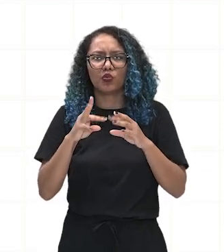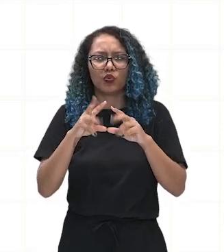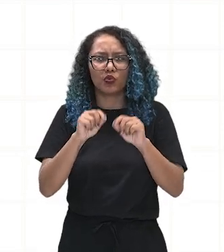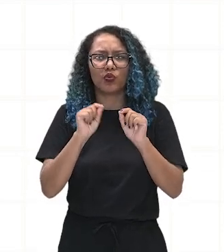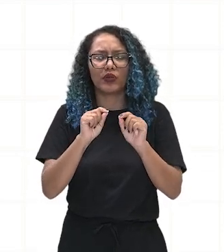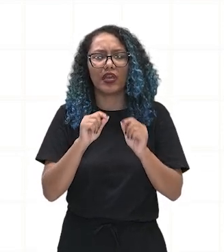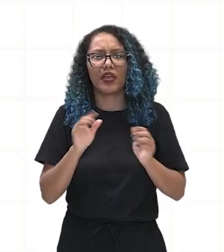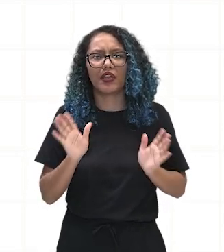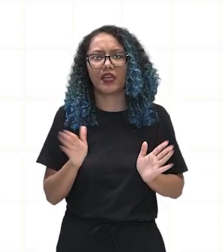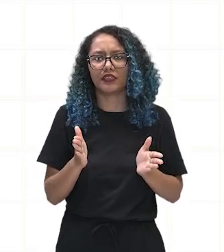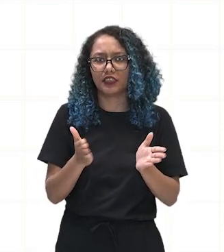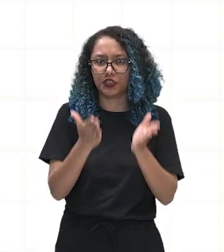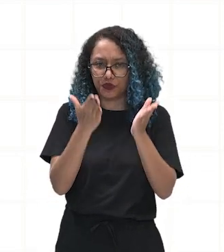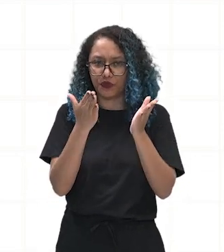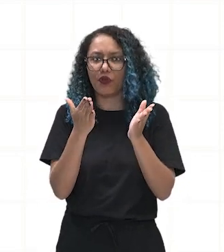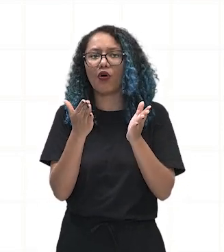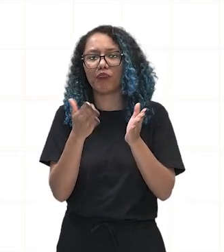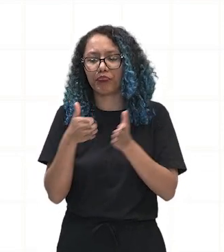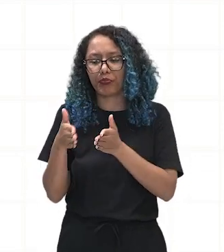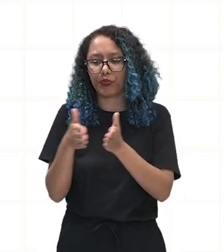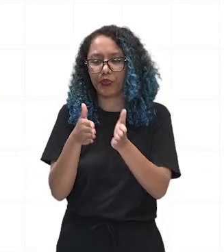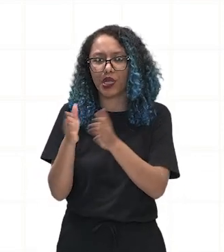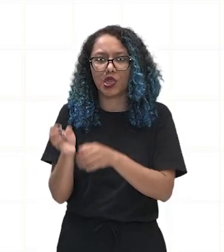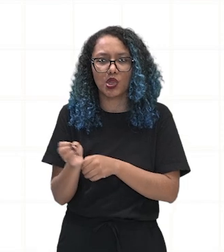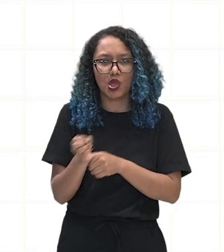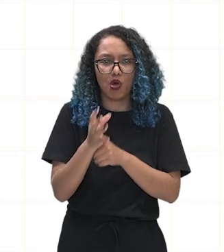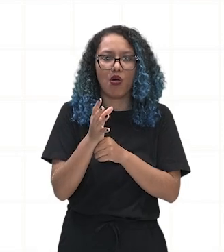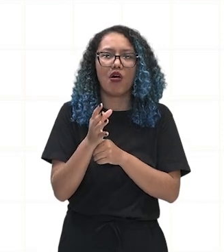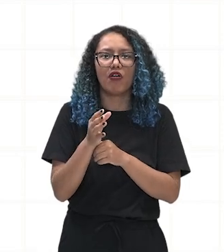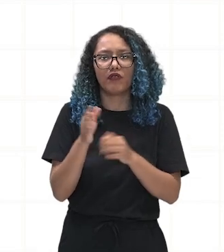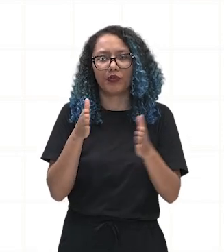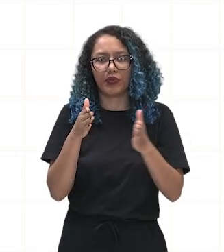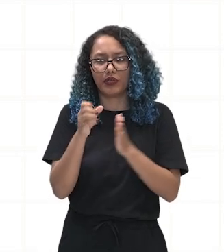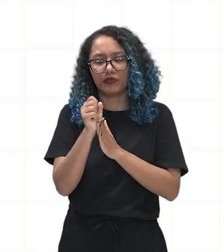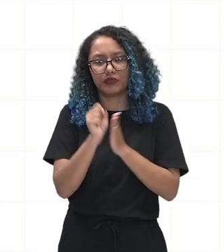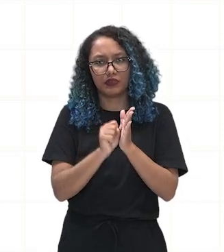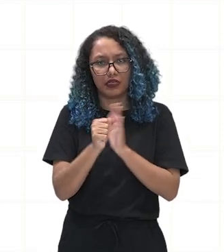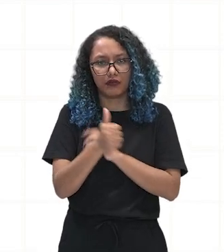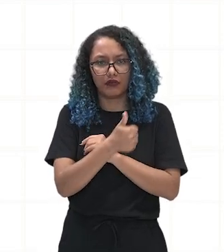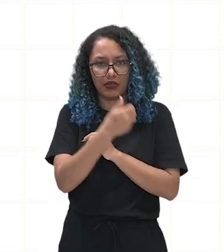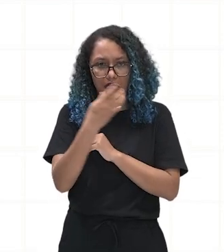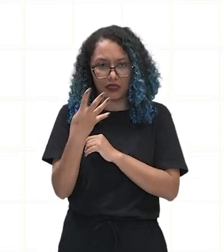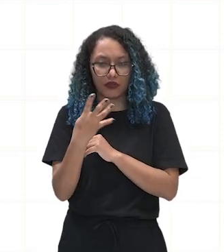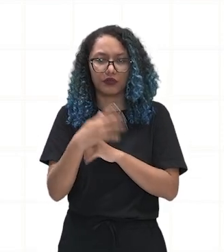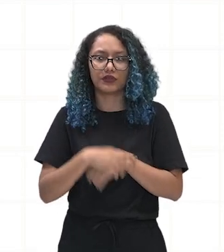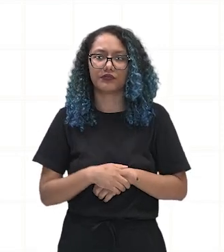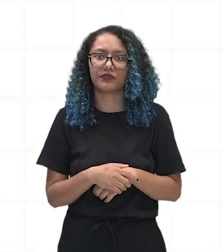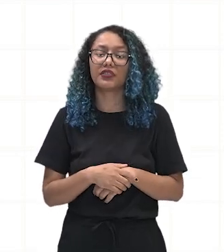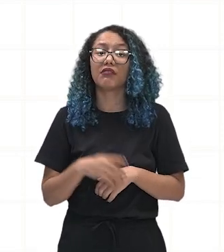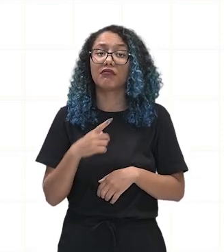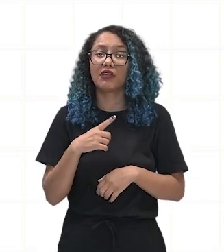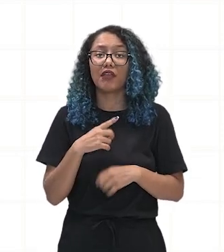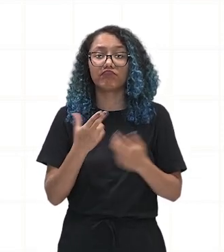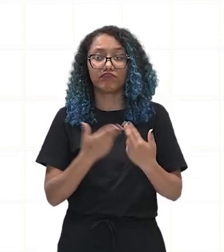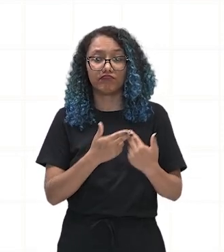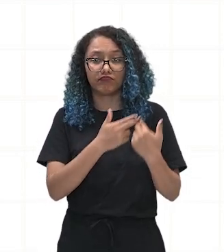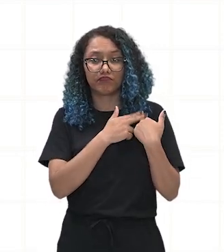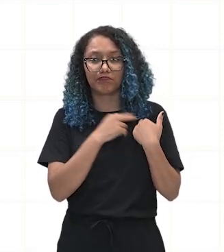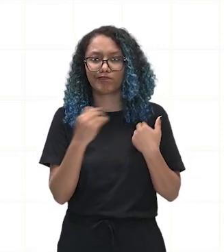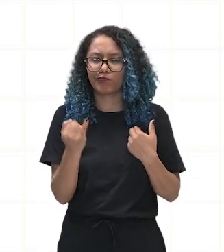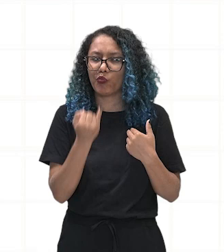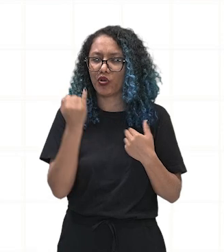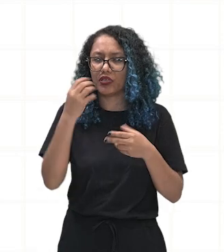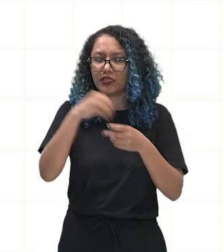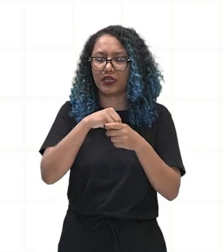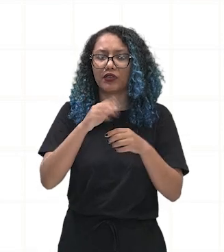das rotas comerciais do século XIV, que desempenharam um papel crucial no desenvolvimento